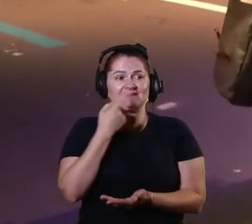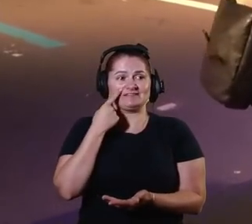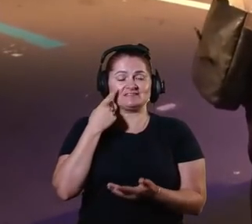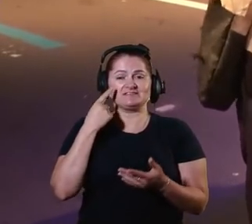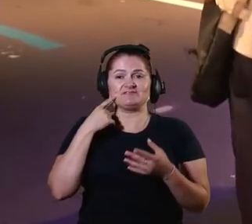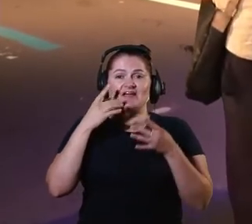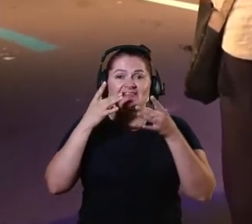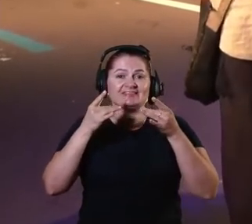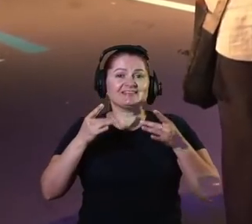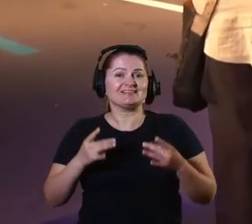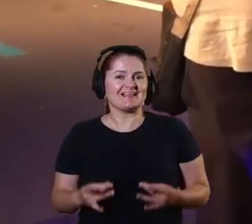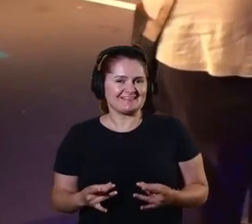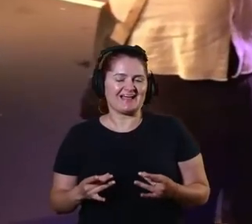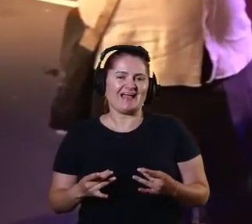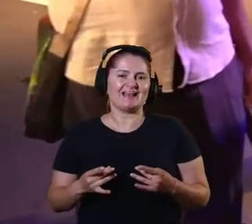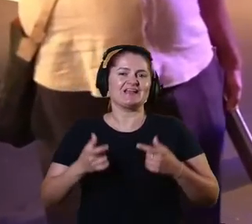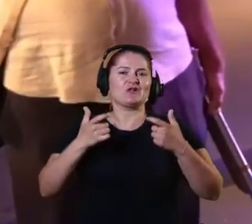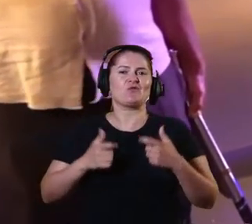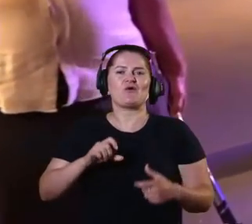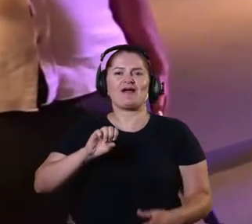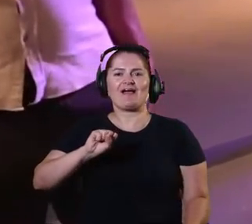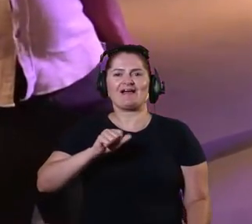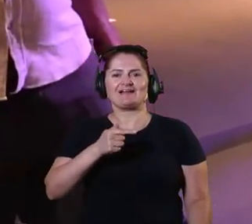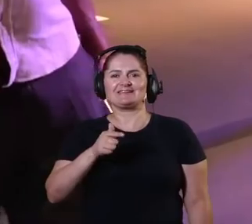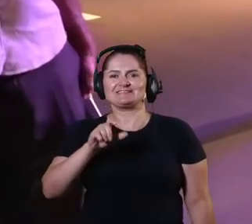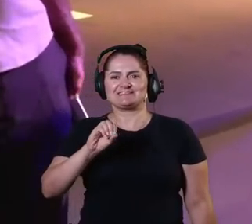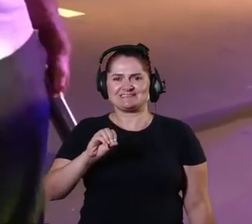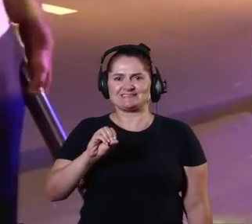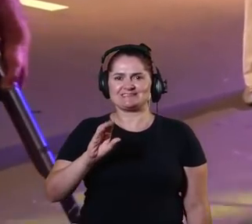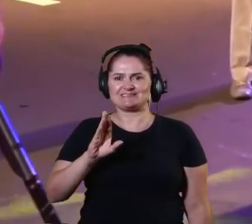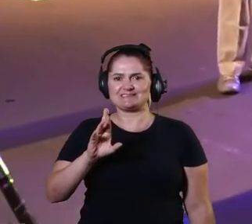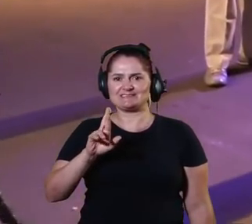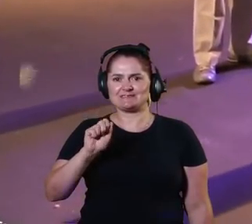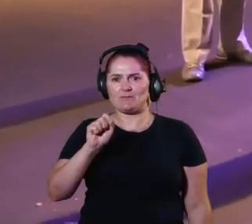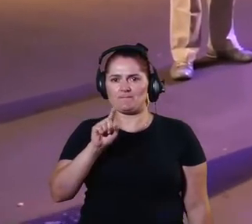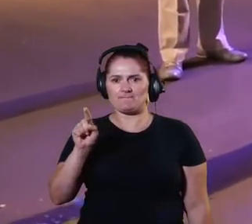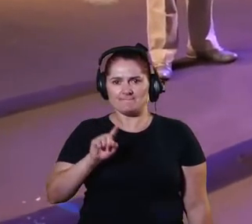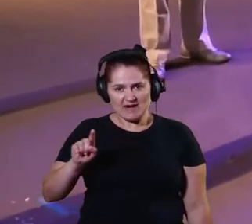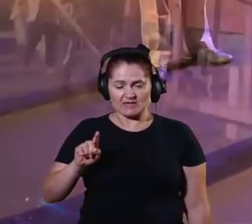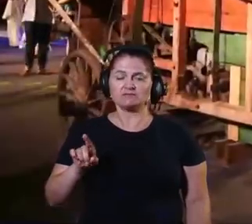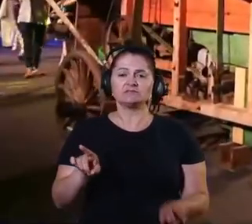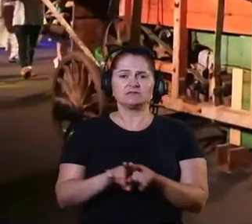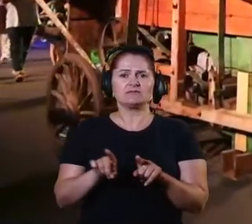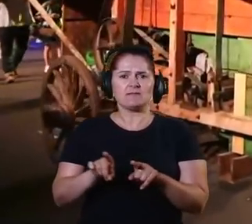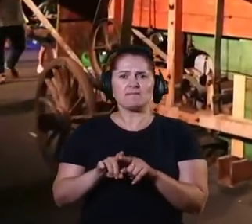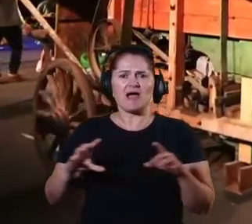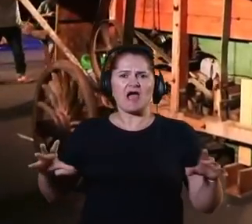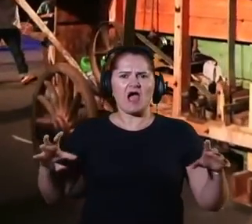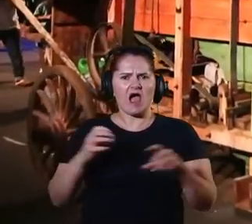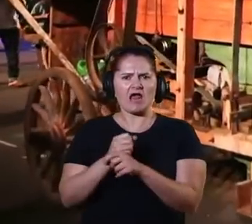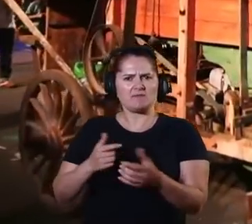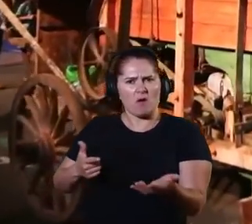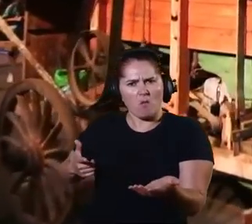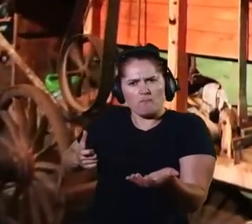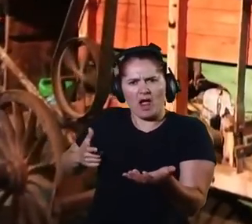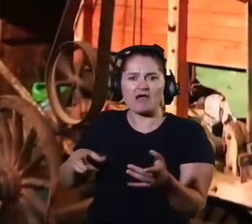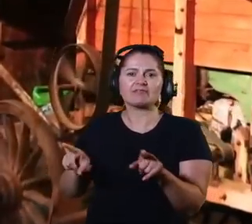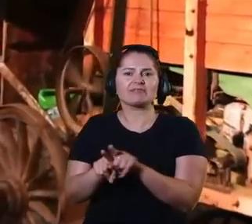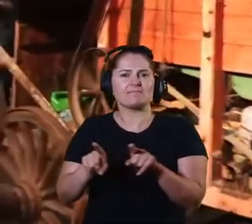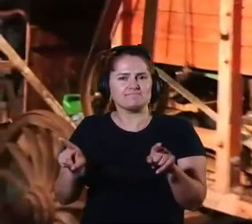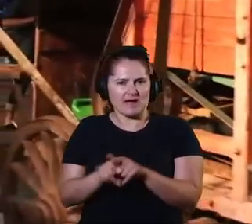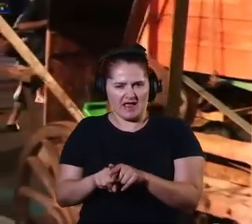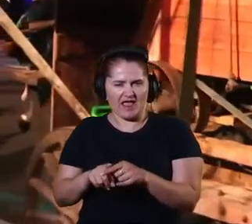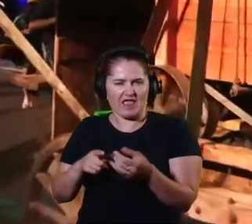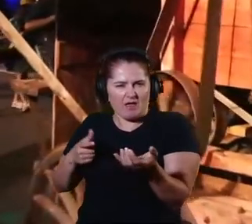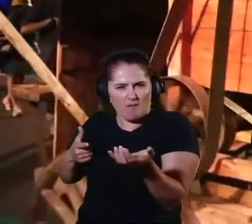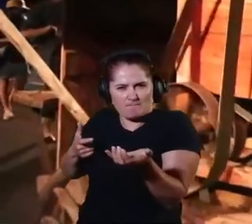de São Brás, a gente vê também o pessoal da caça. A caça também muito importante, né? Muito. Chopa, né? Uso